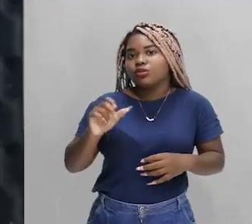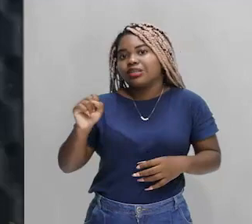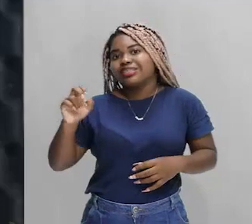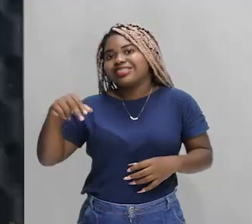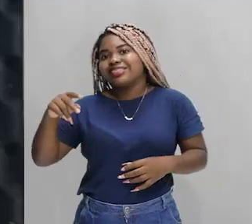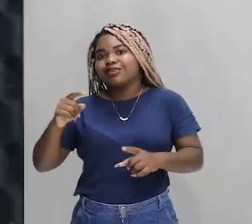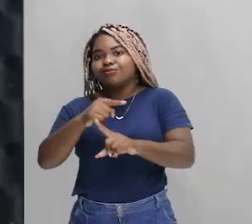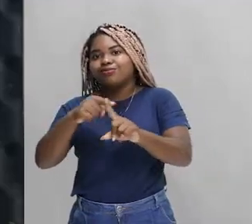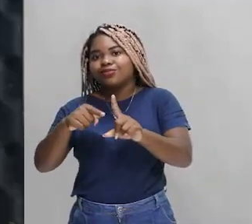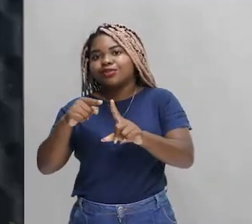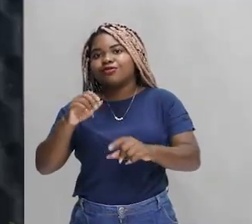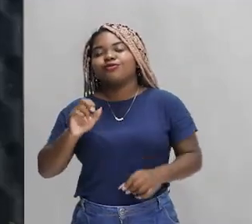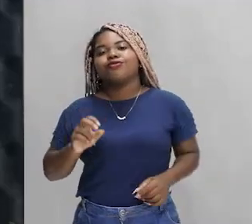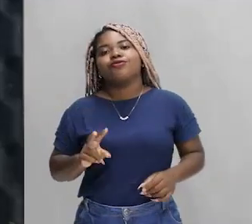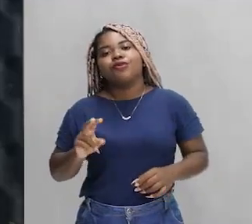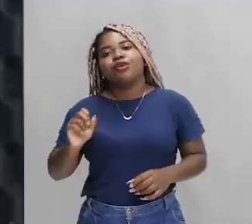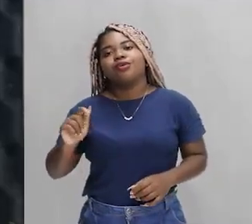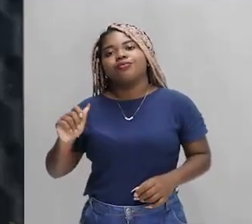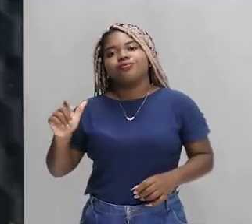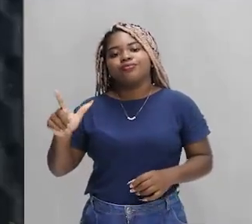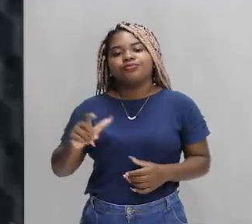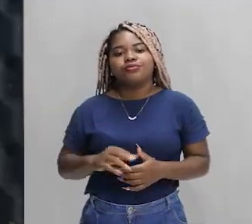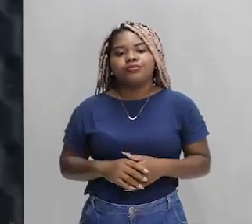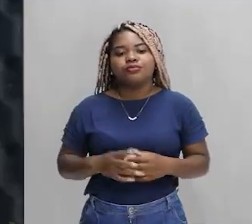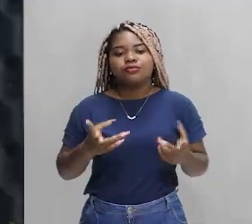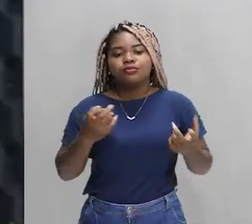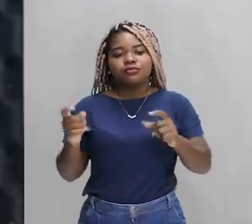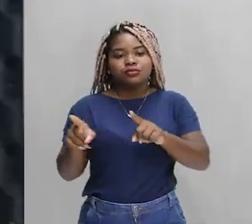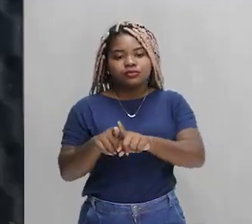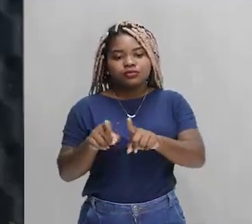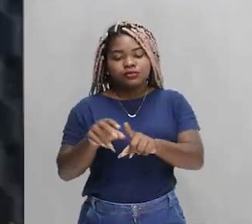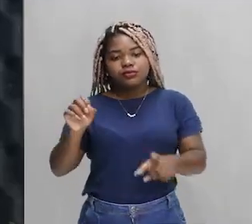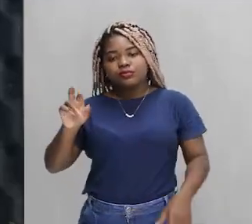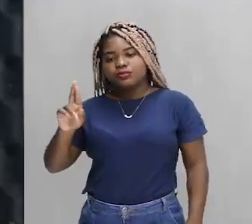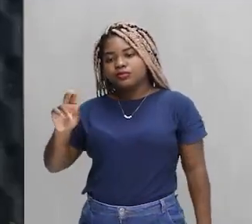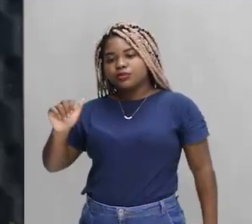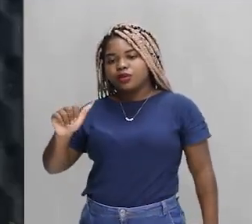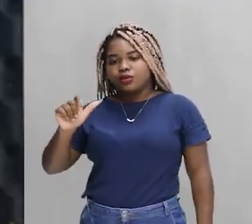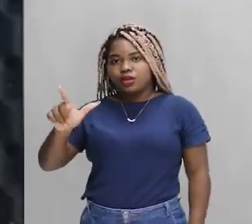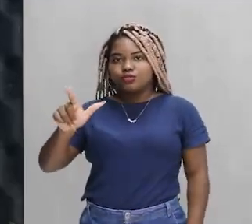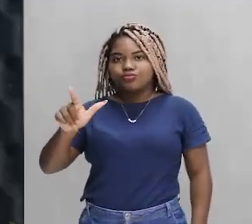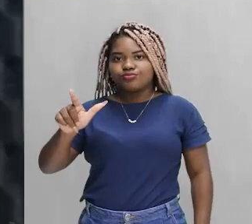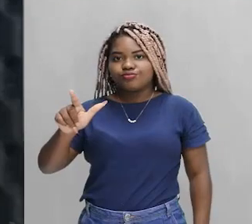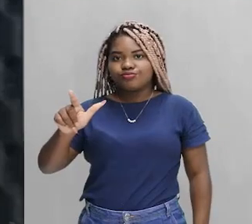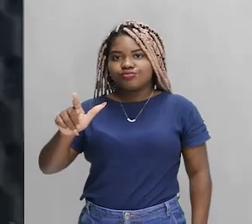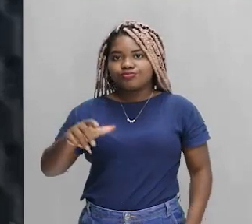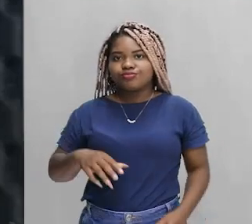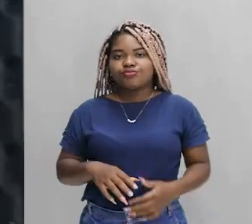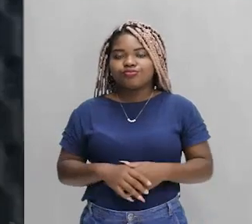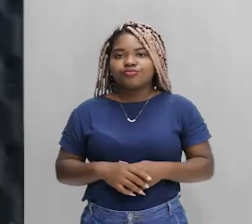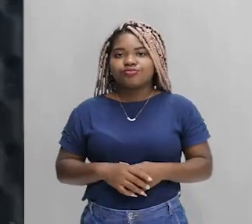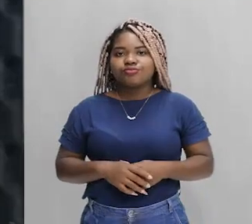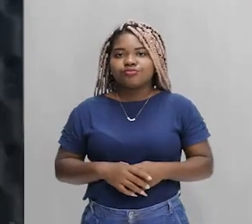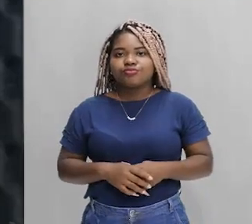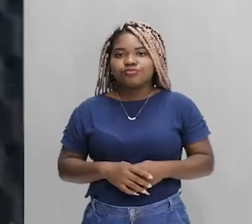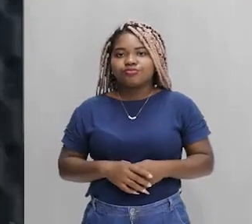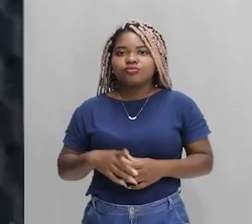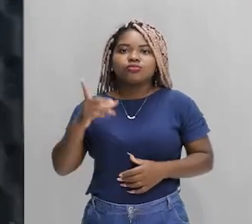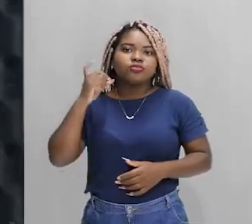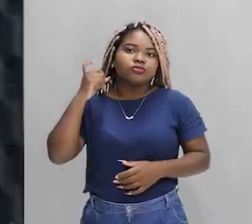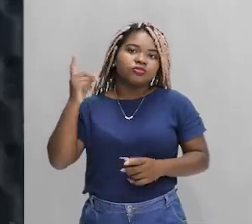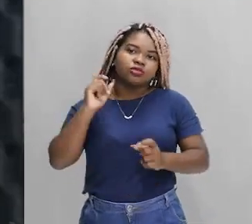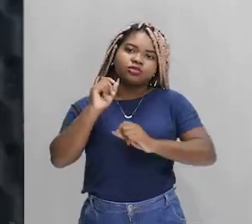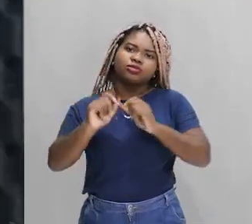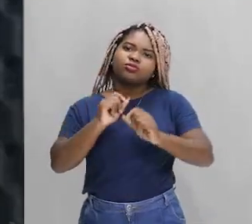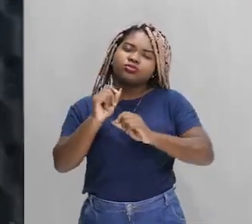depois a vogal. E observem também que eles são orais, eles não têm o som nasalizado, certo? O som nasalizado é aquele som que